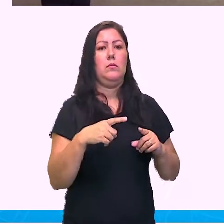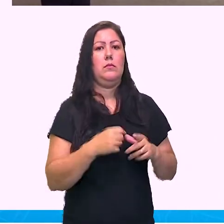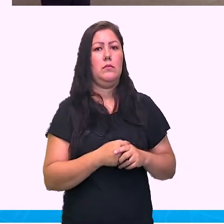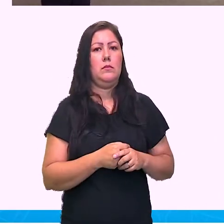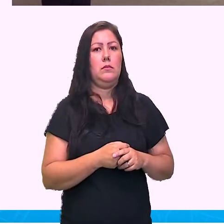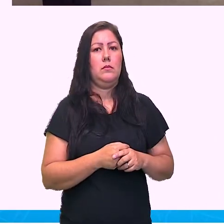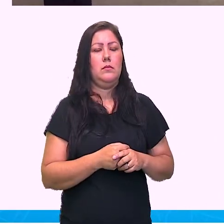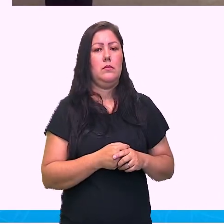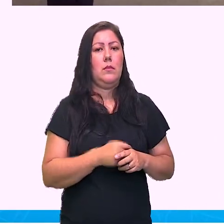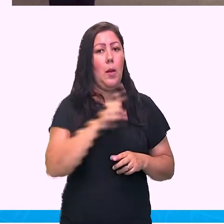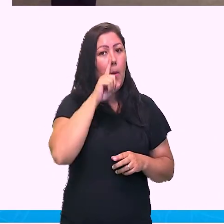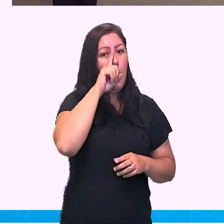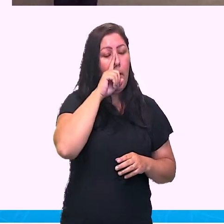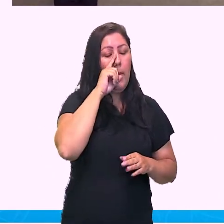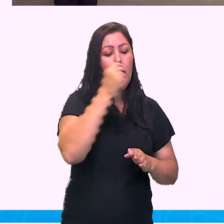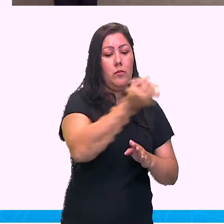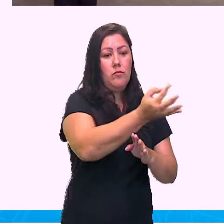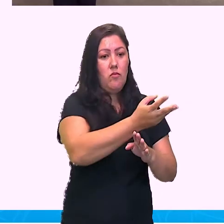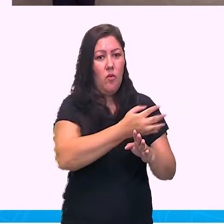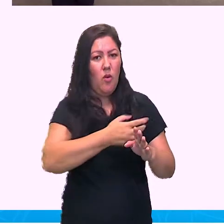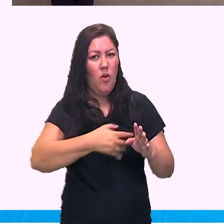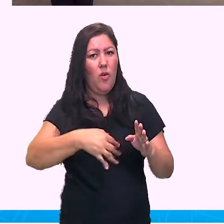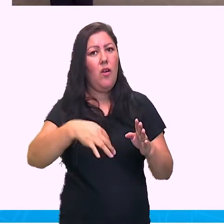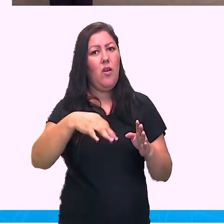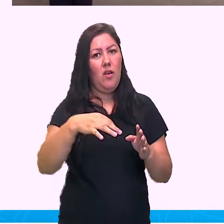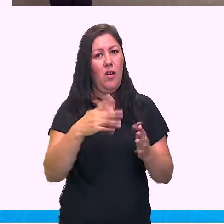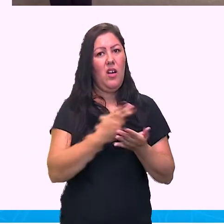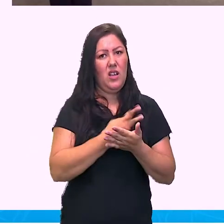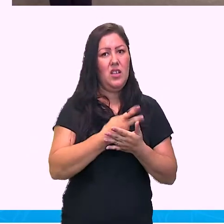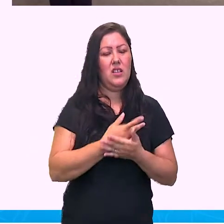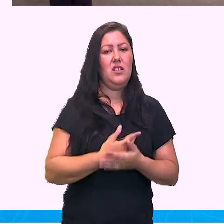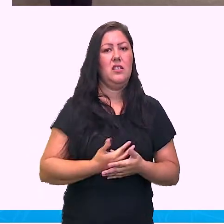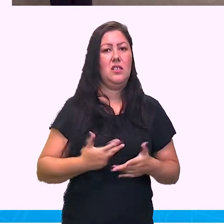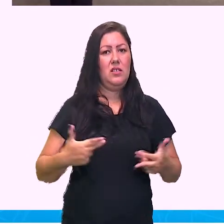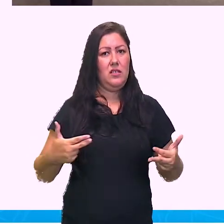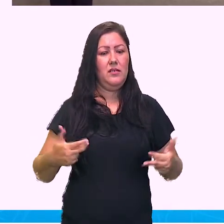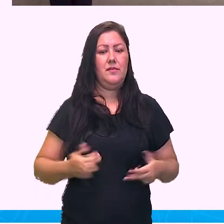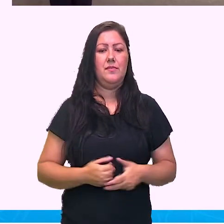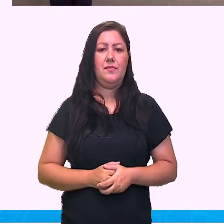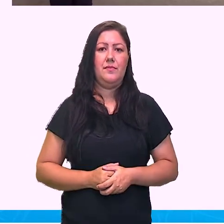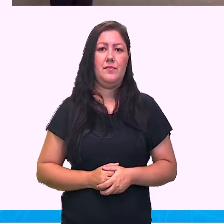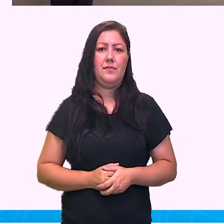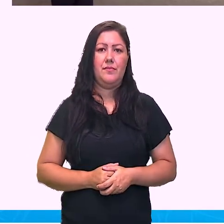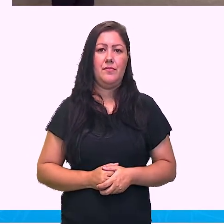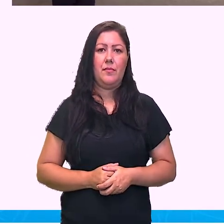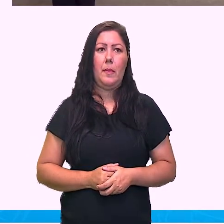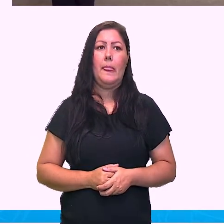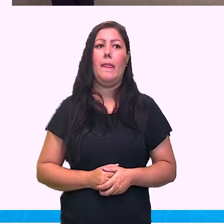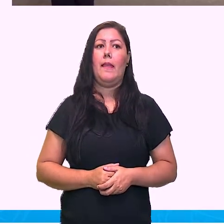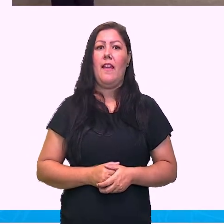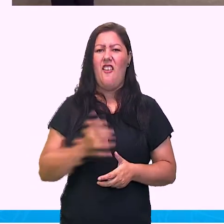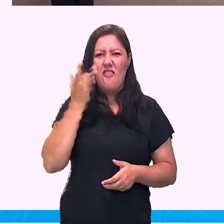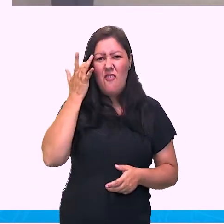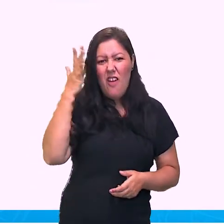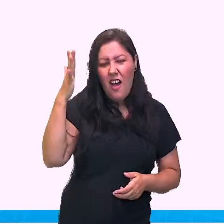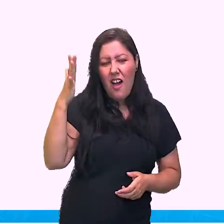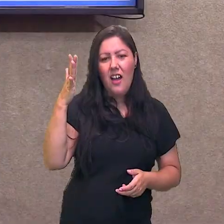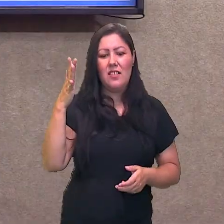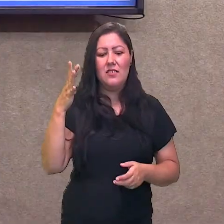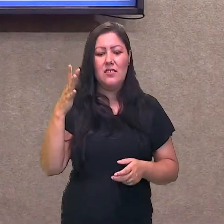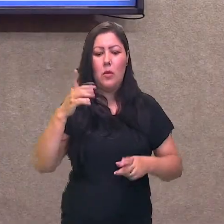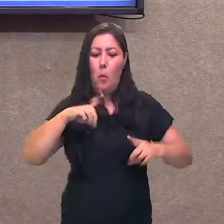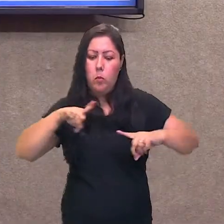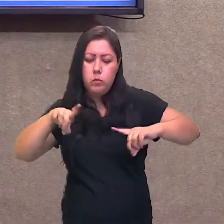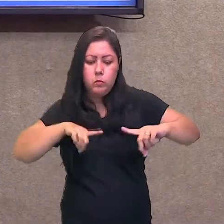ter um território tão grande para administrar não é fácil.